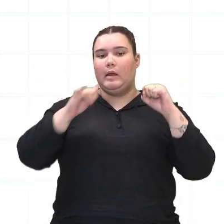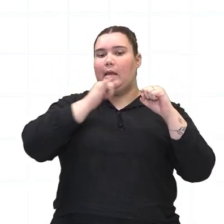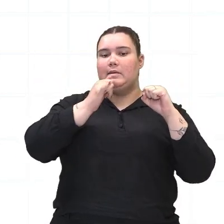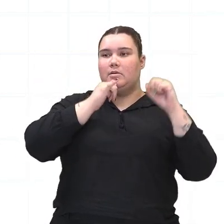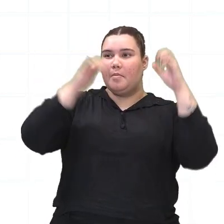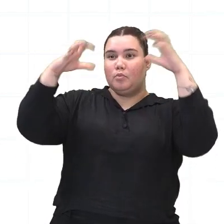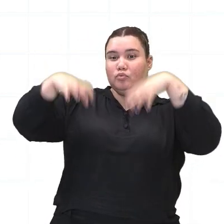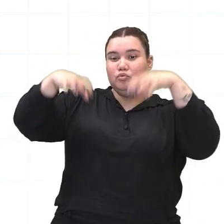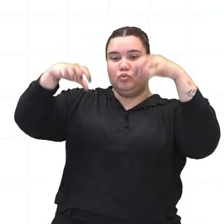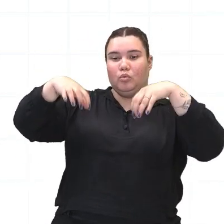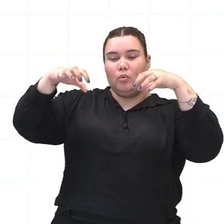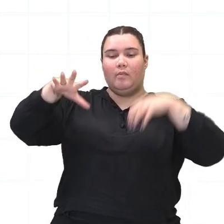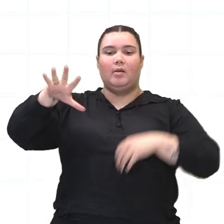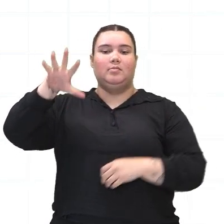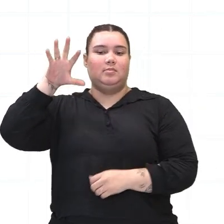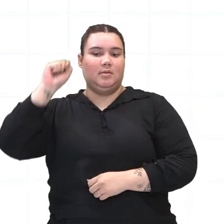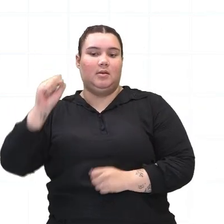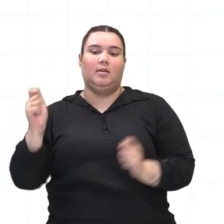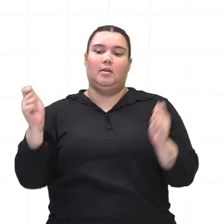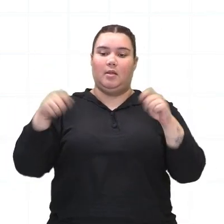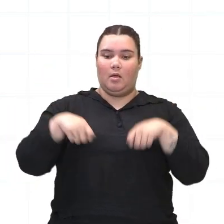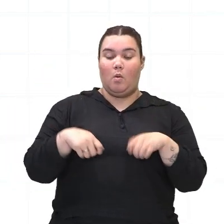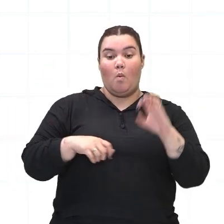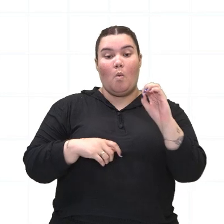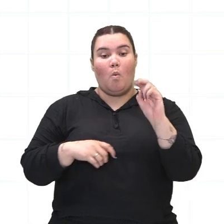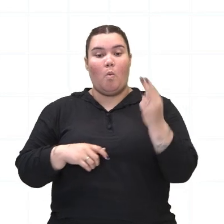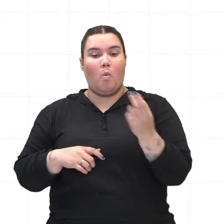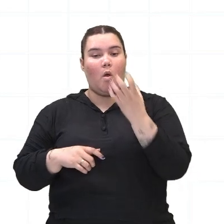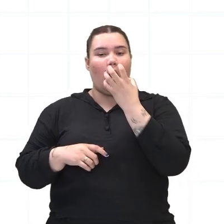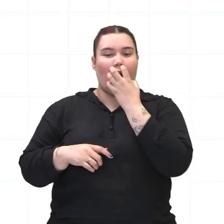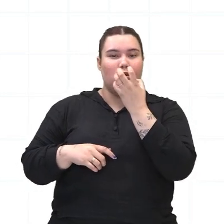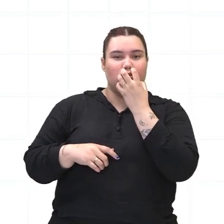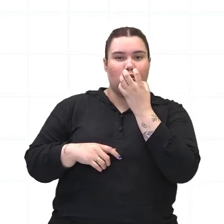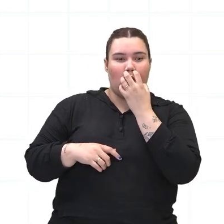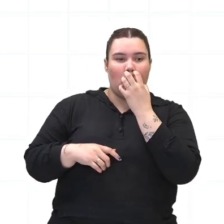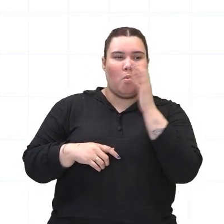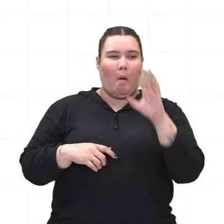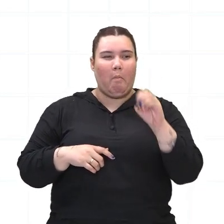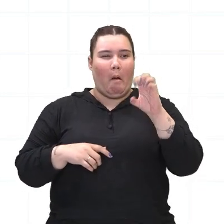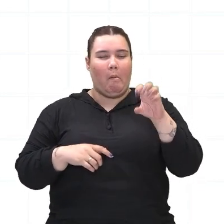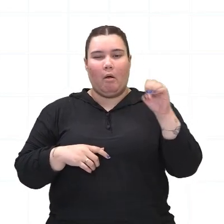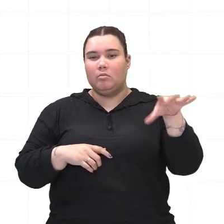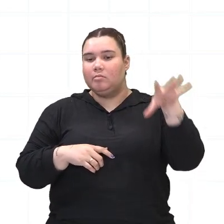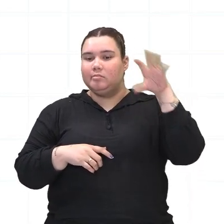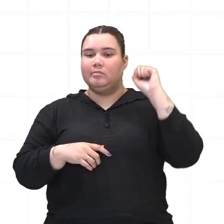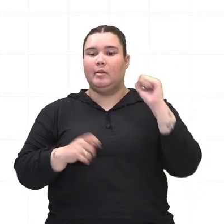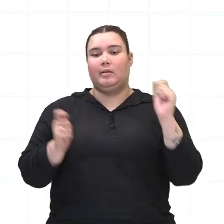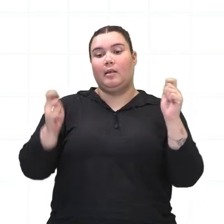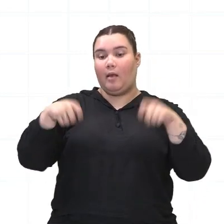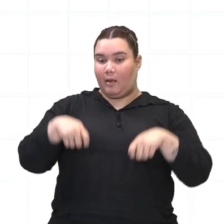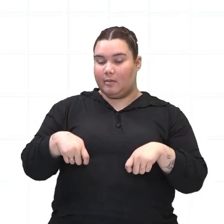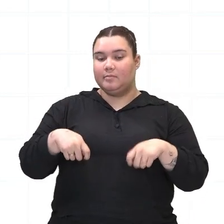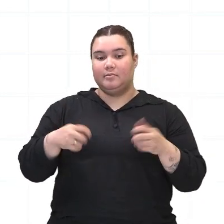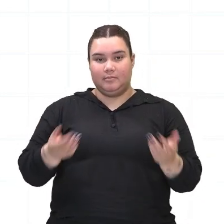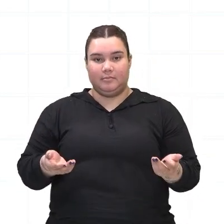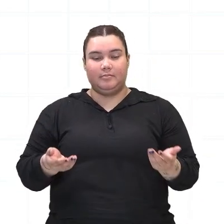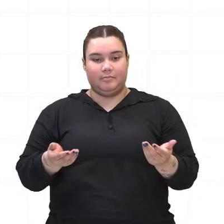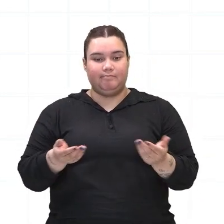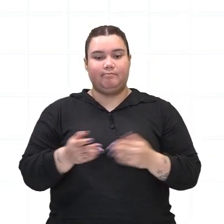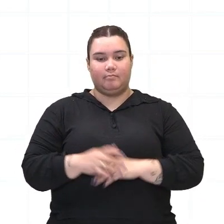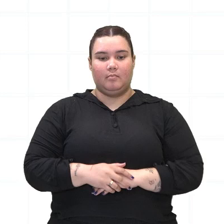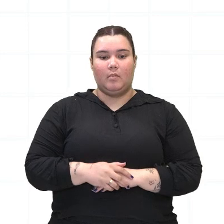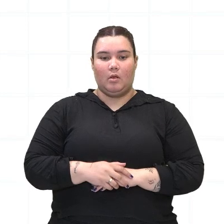chuva ou até mesmo o cachorro, o latido de um cachorro. Olha só, o som é